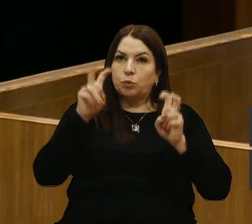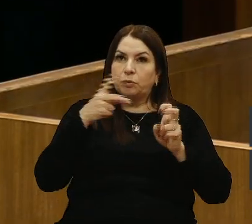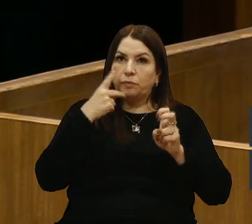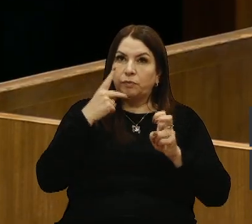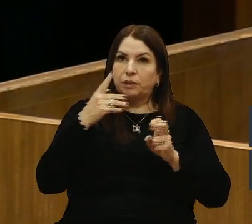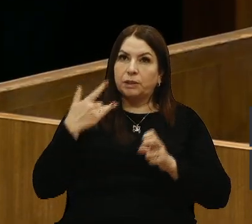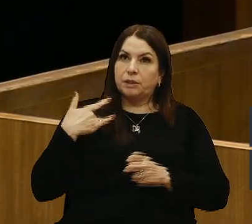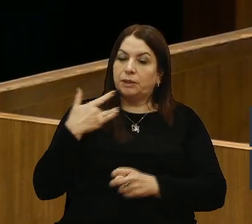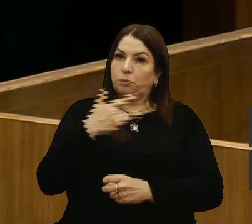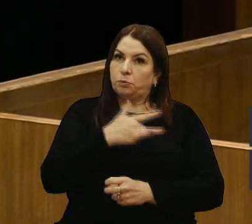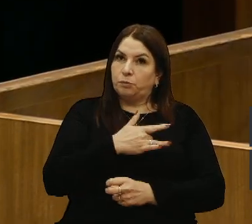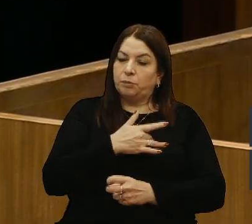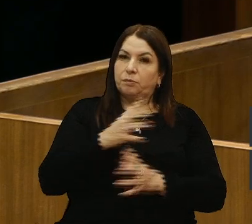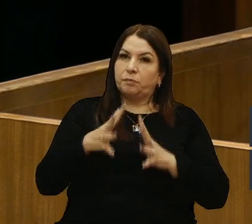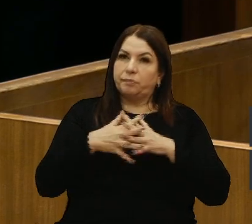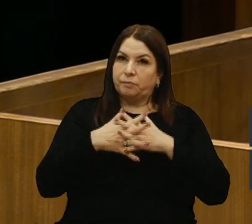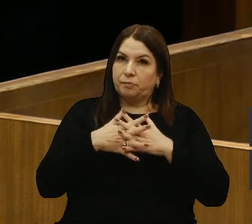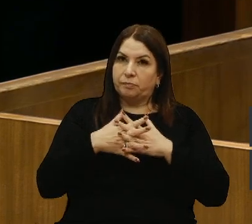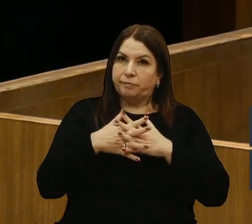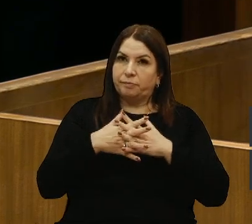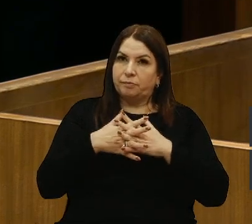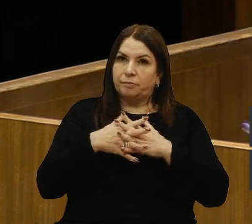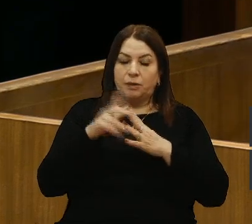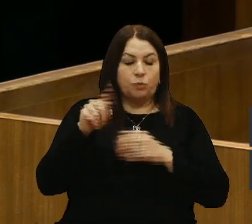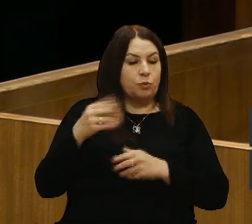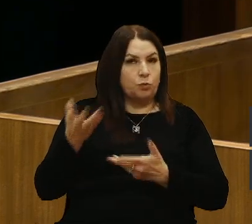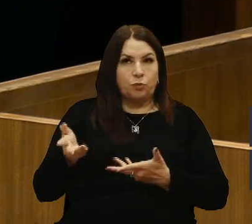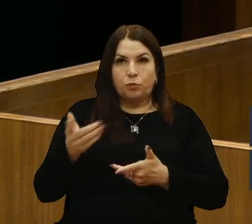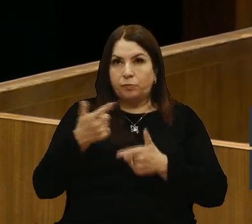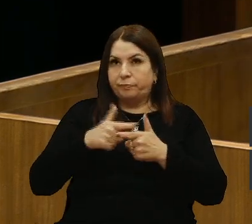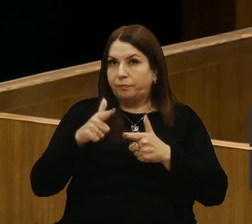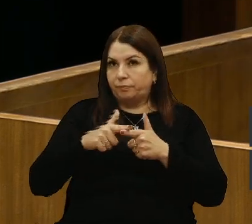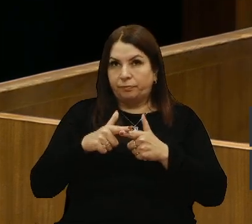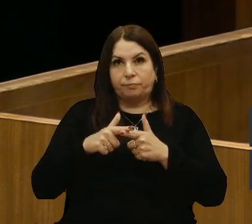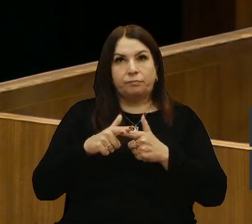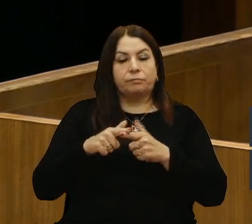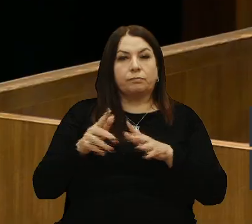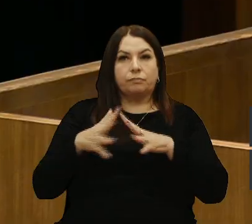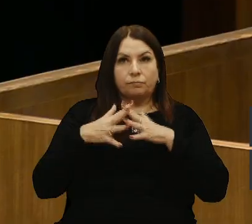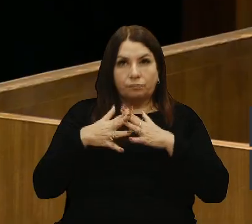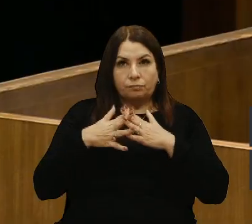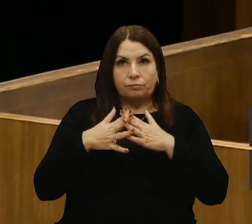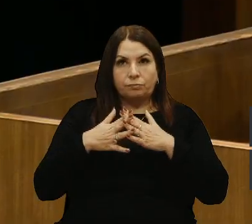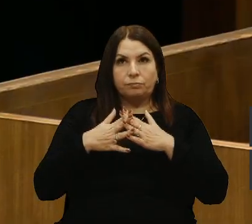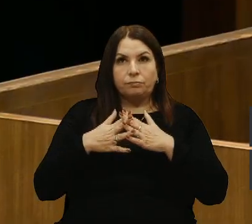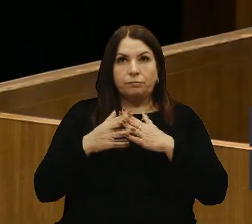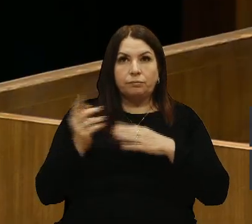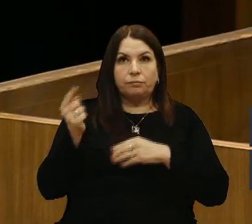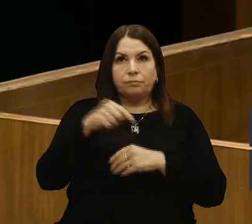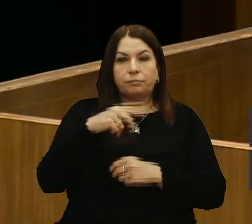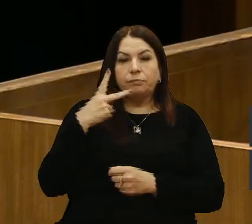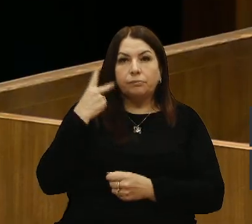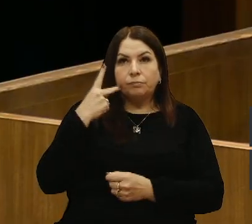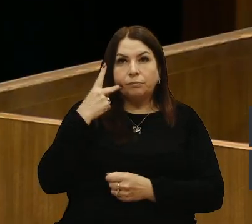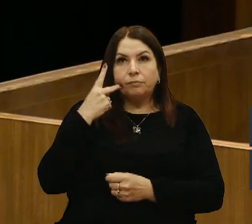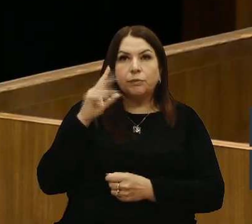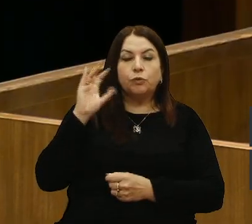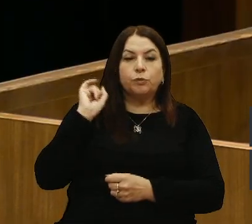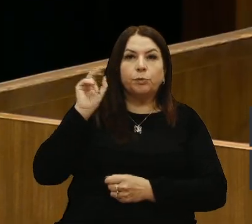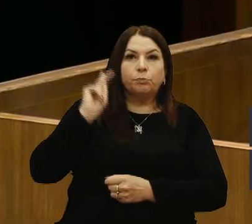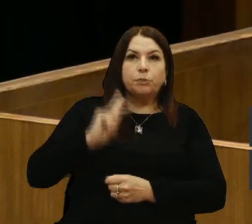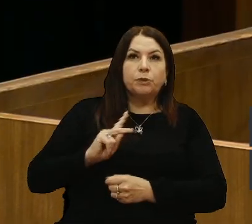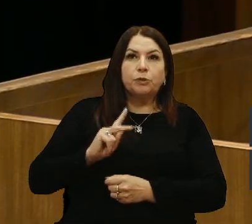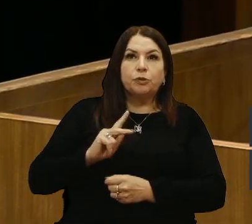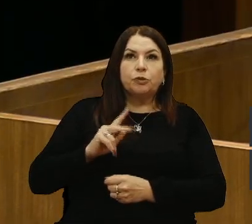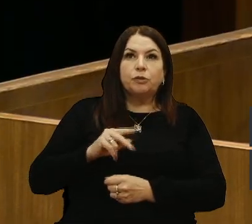de saúde, que está um caos, um verdadeiro caos, não é de hoje, é um problema bem complicado, é o problema que me trouxe para a política, por ouvir uma pessoa